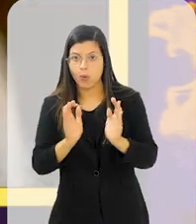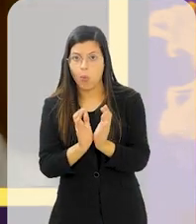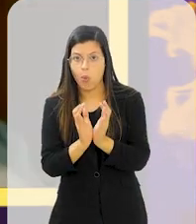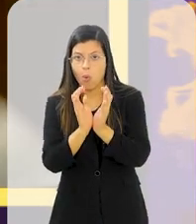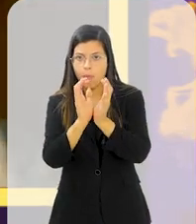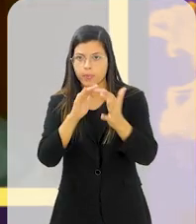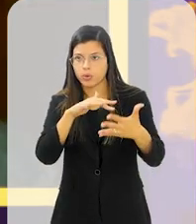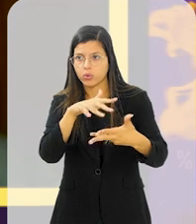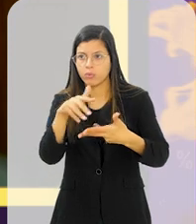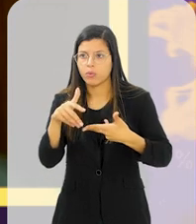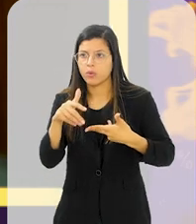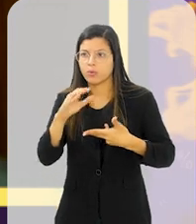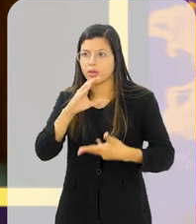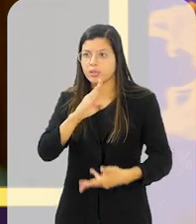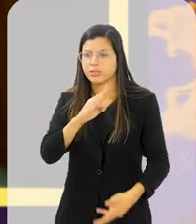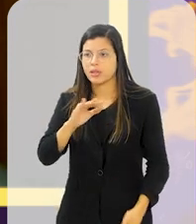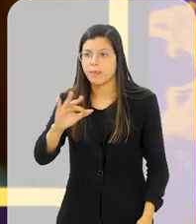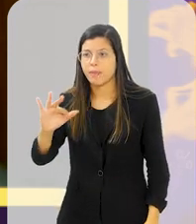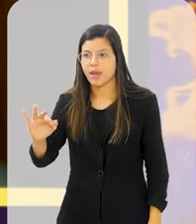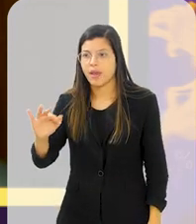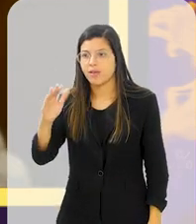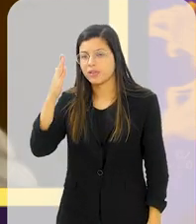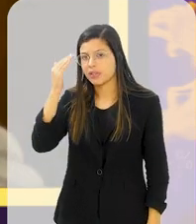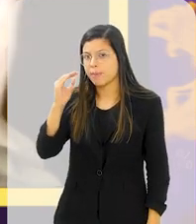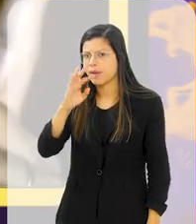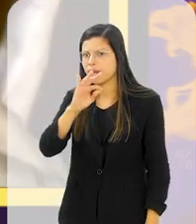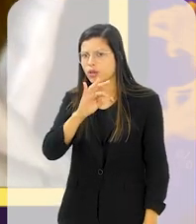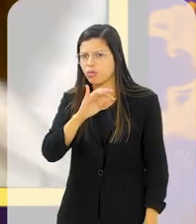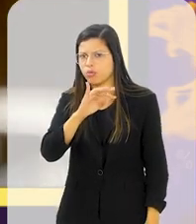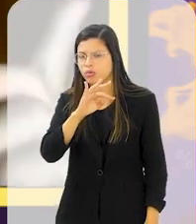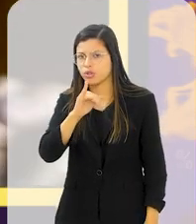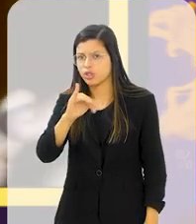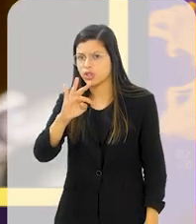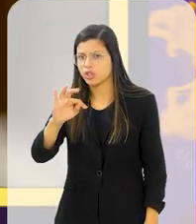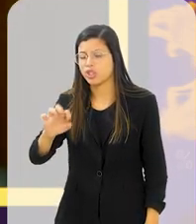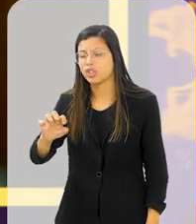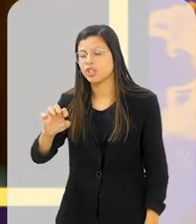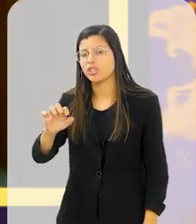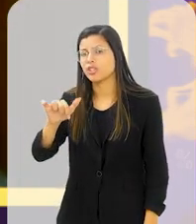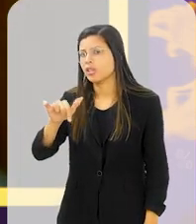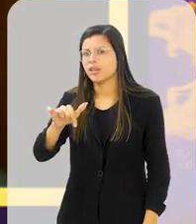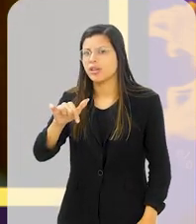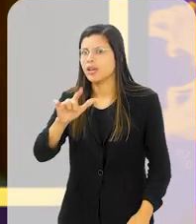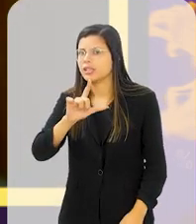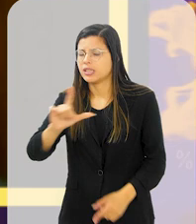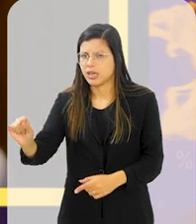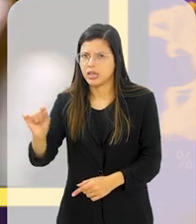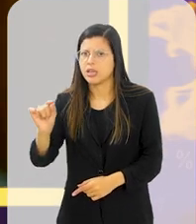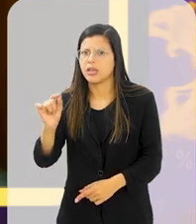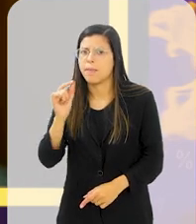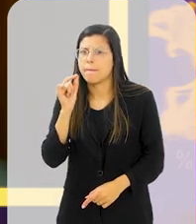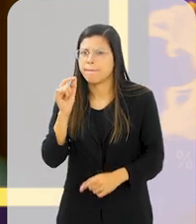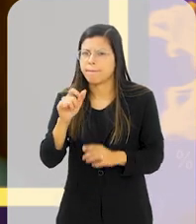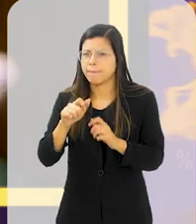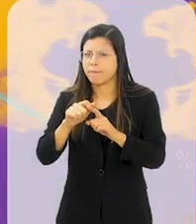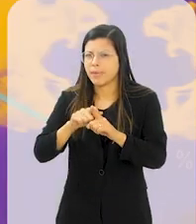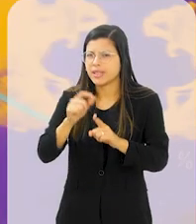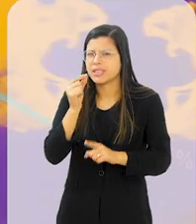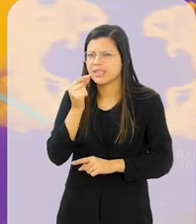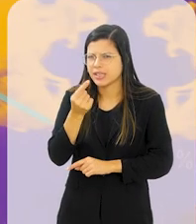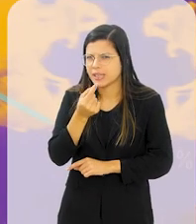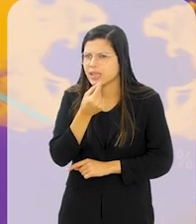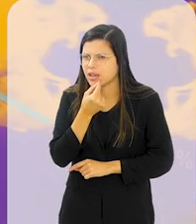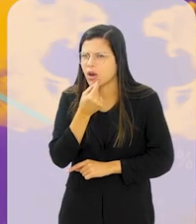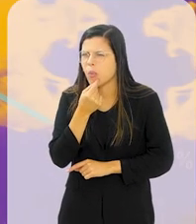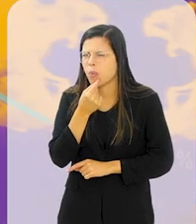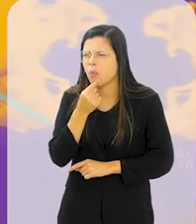A CBF sabia que o Tite não ia ficar depois da Copa do Catar desde setembro de 2022, salvo engano, ou agosto. Isso. Me fale agora